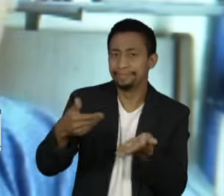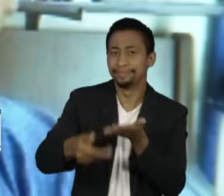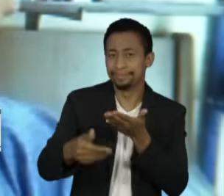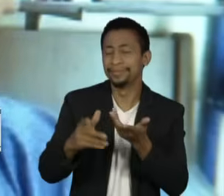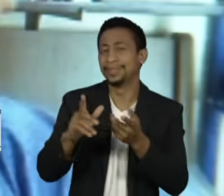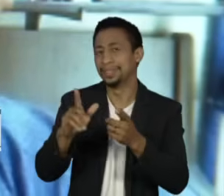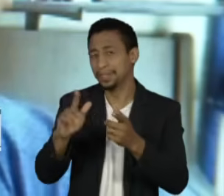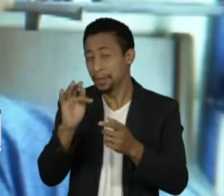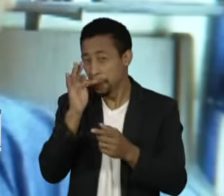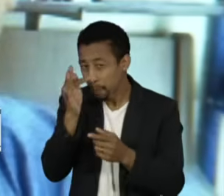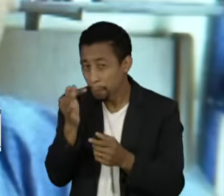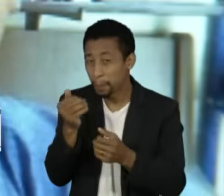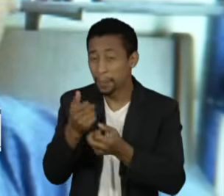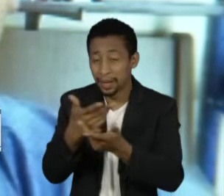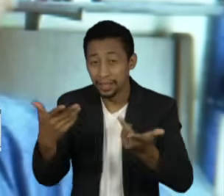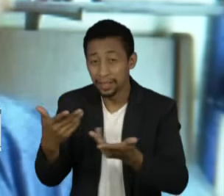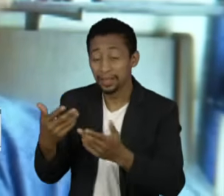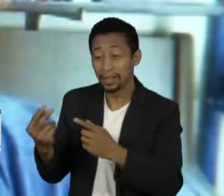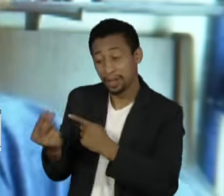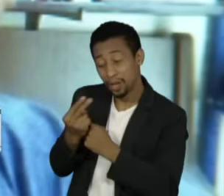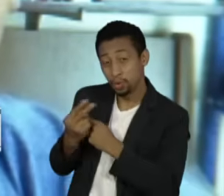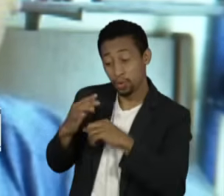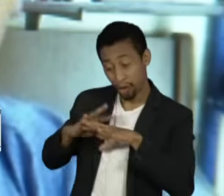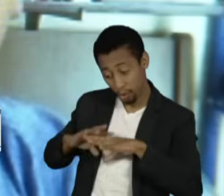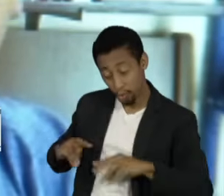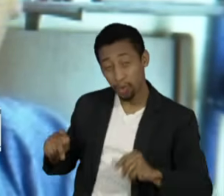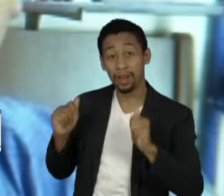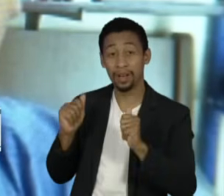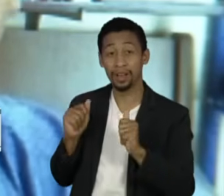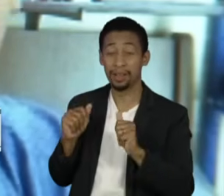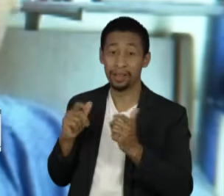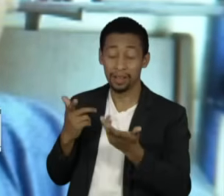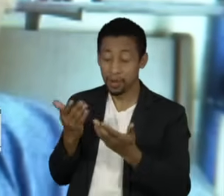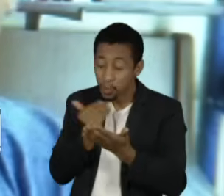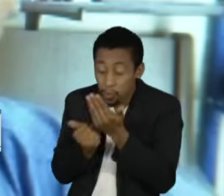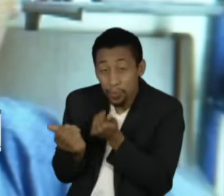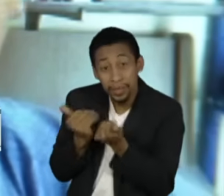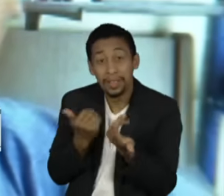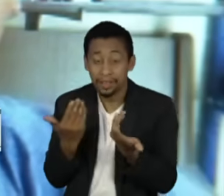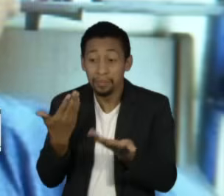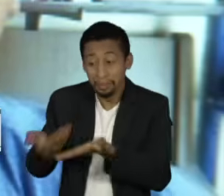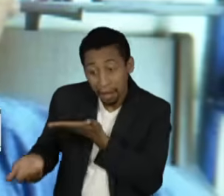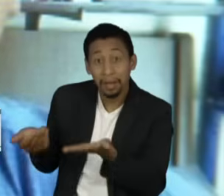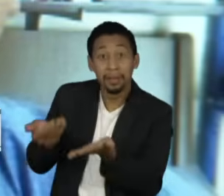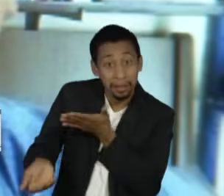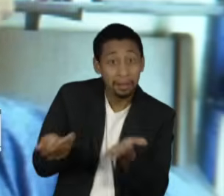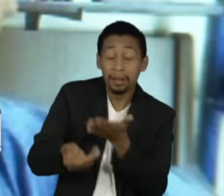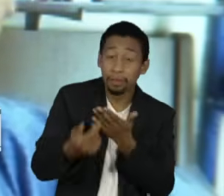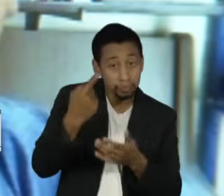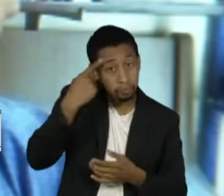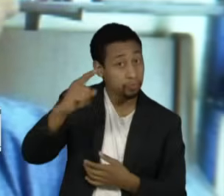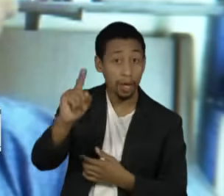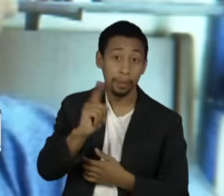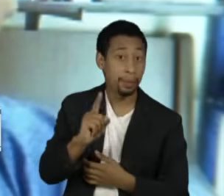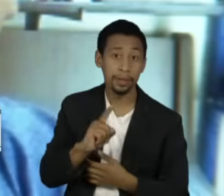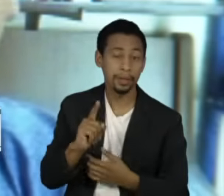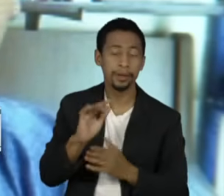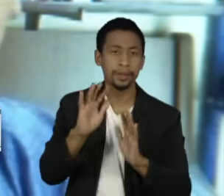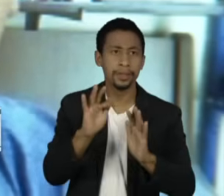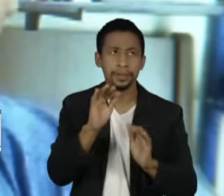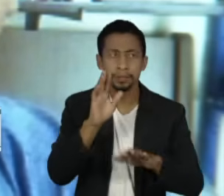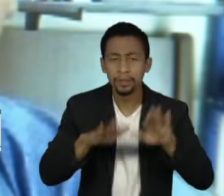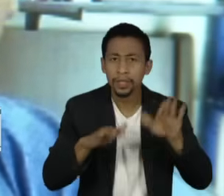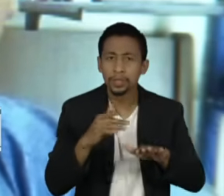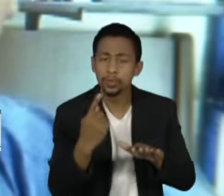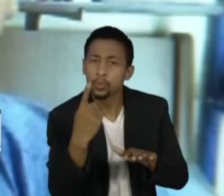medicinais, alimentícias, fibrosas, e a gente nem sabia disso. Basta dizer que uma única planta, uma única espécie de planta, ela